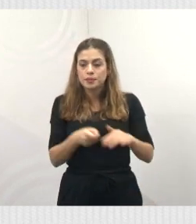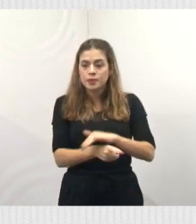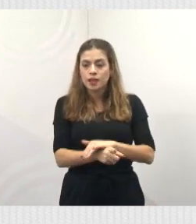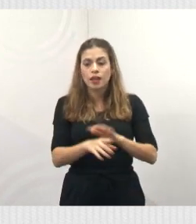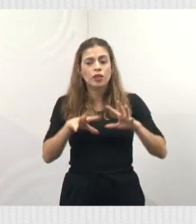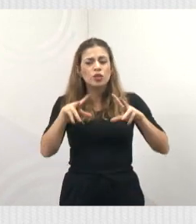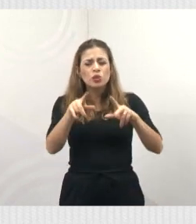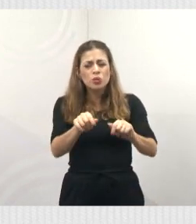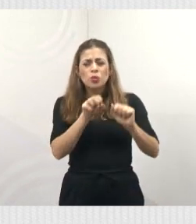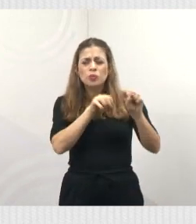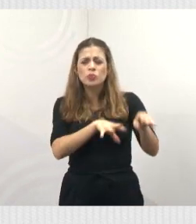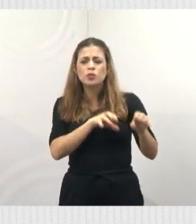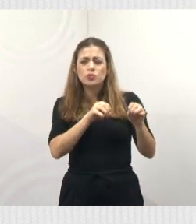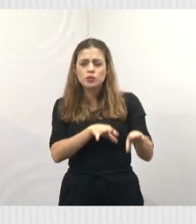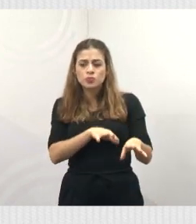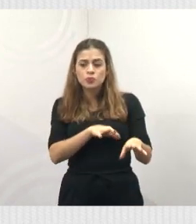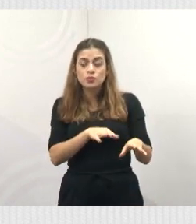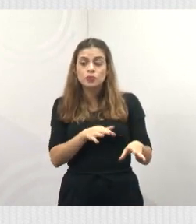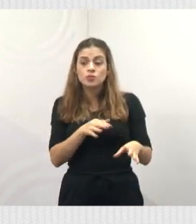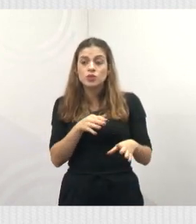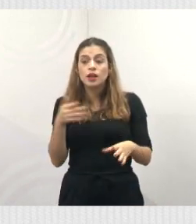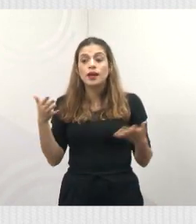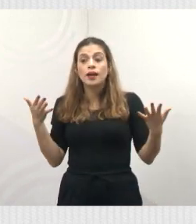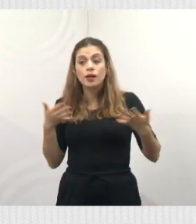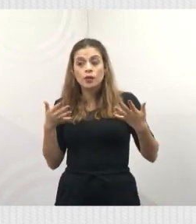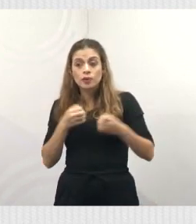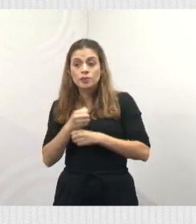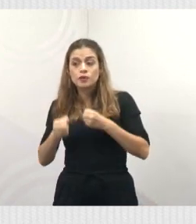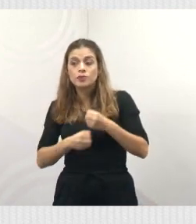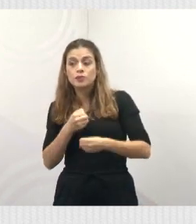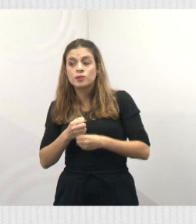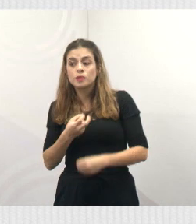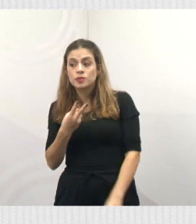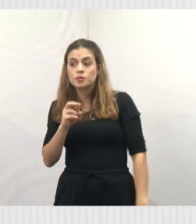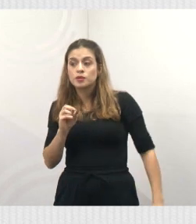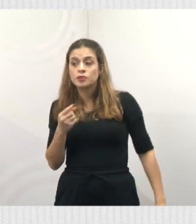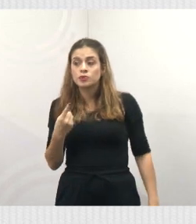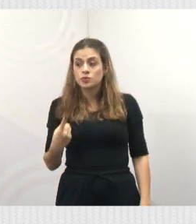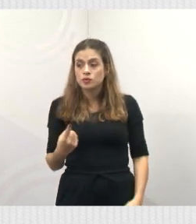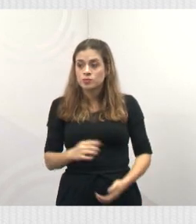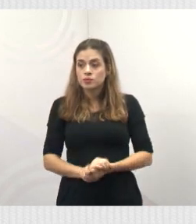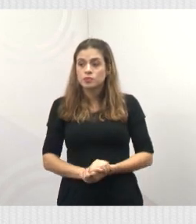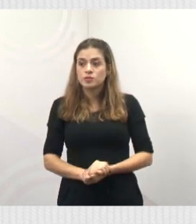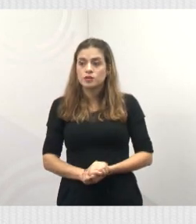na educação. E este ano nós vamos terminar o exercício de 2021.